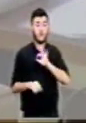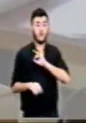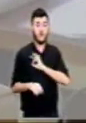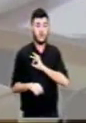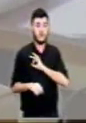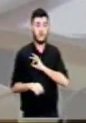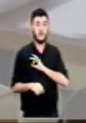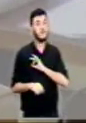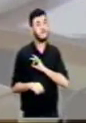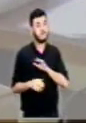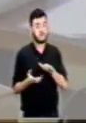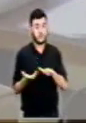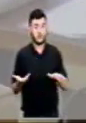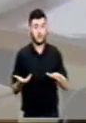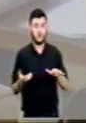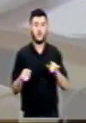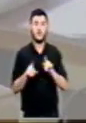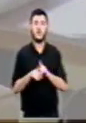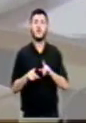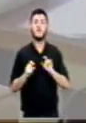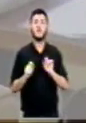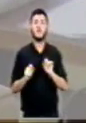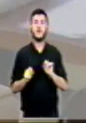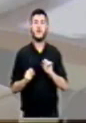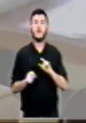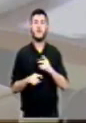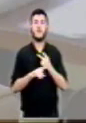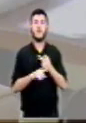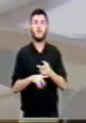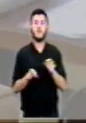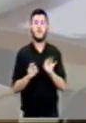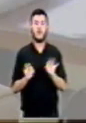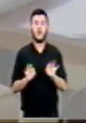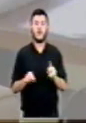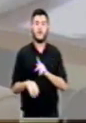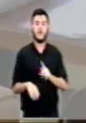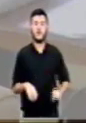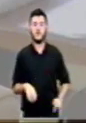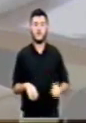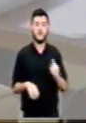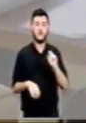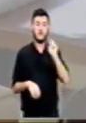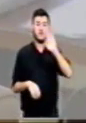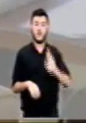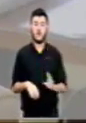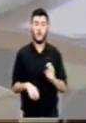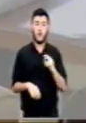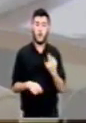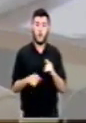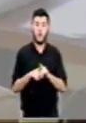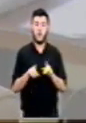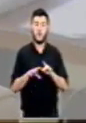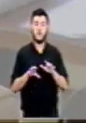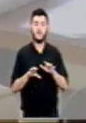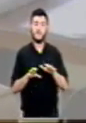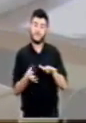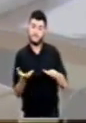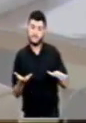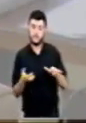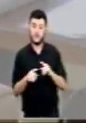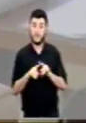República ou a sede da presidência da respectiva Casa Legislativa. Assim, num primeiro